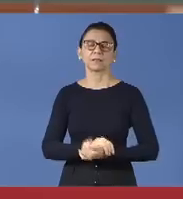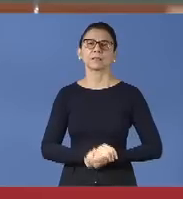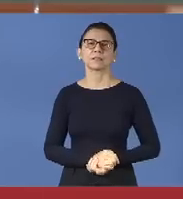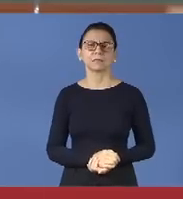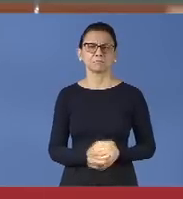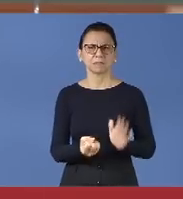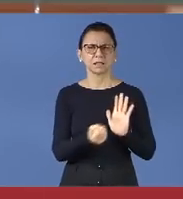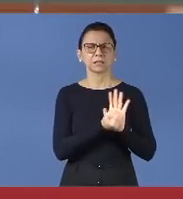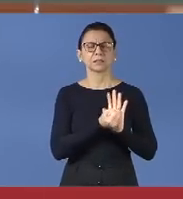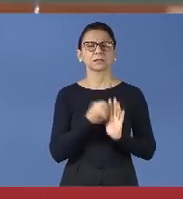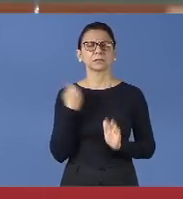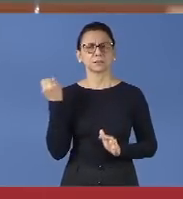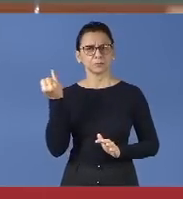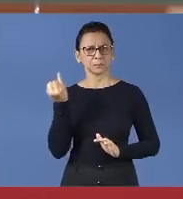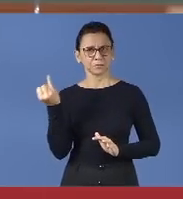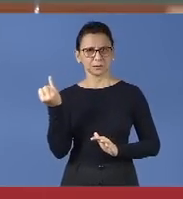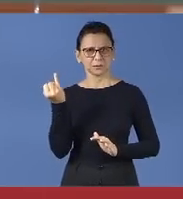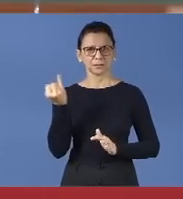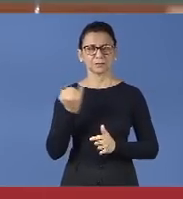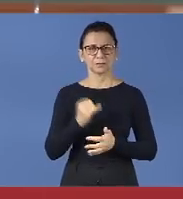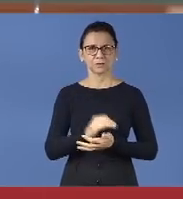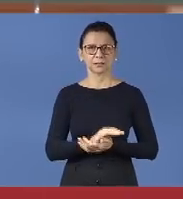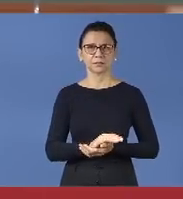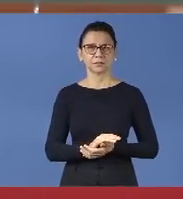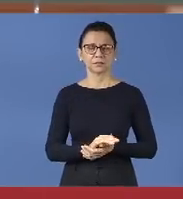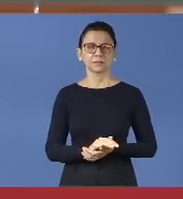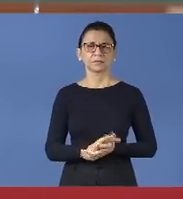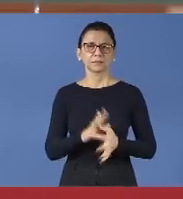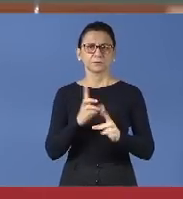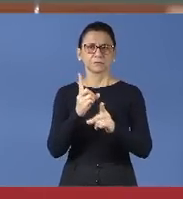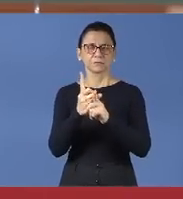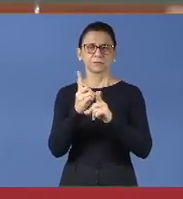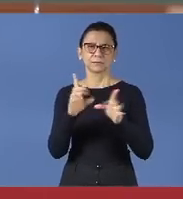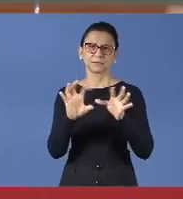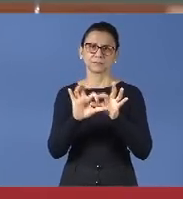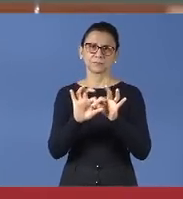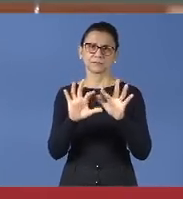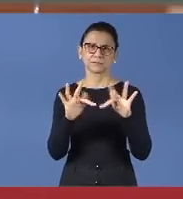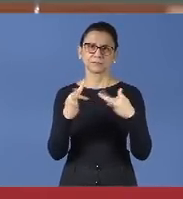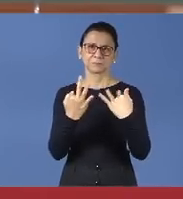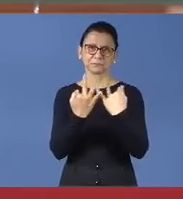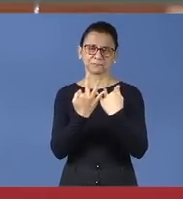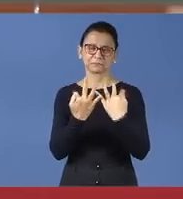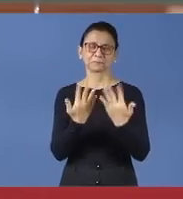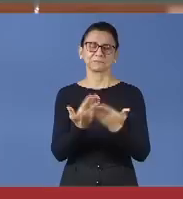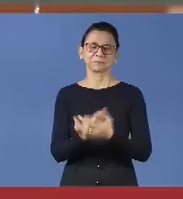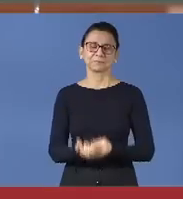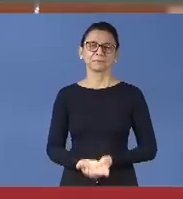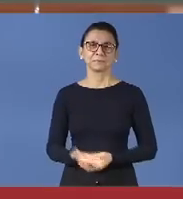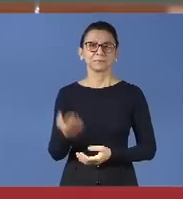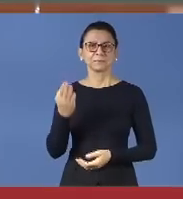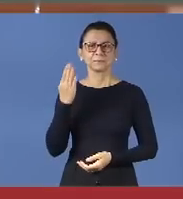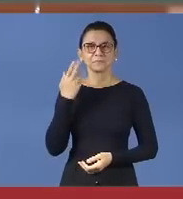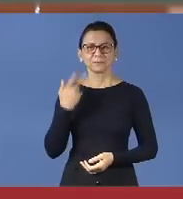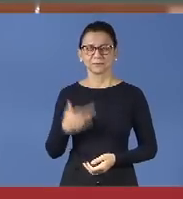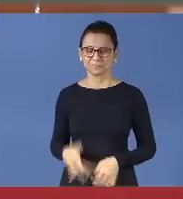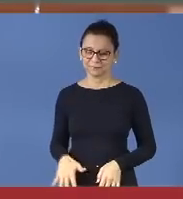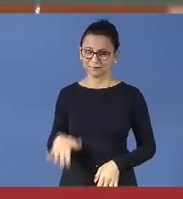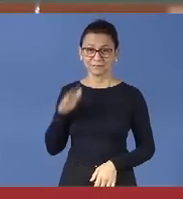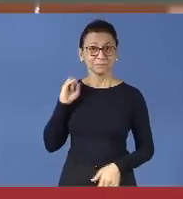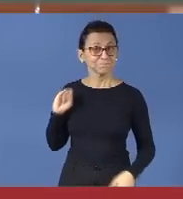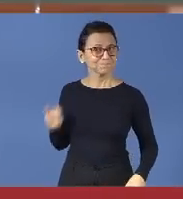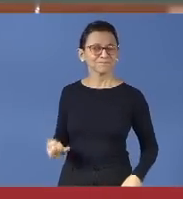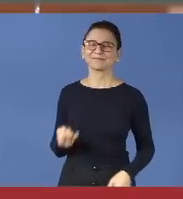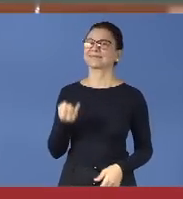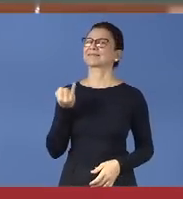aqui para este nosso encontro Unidos em Família. Aqui as crianças aproveitaram o